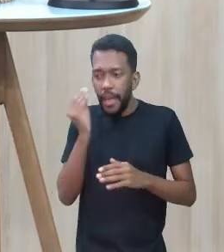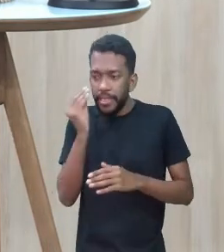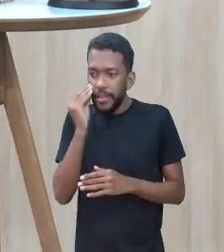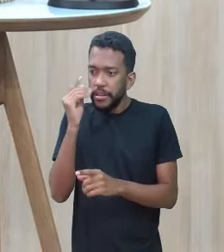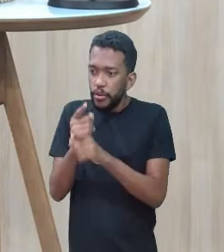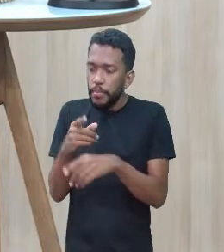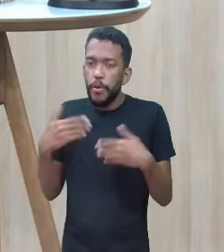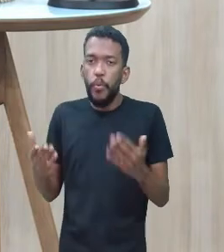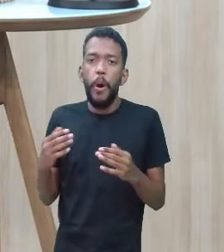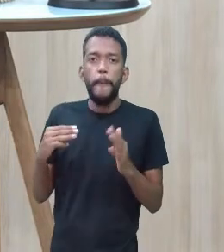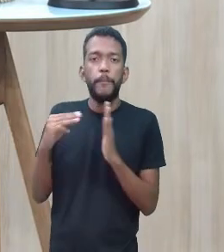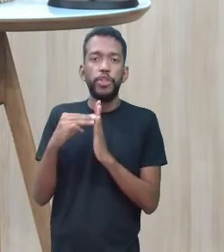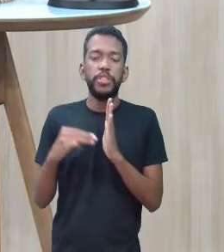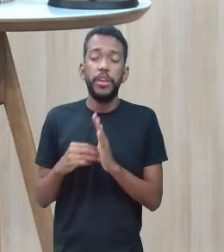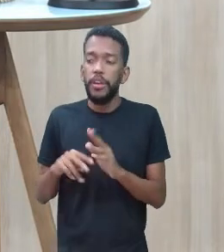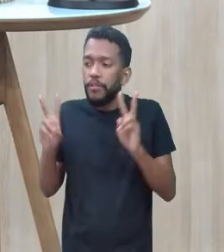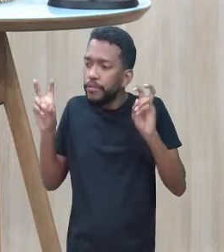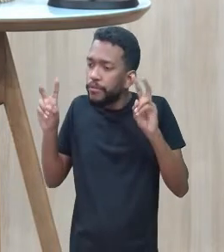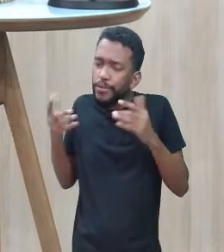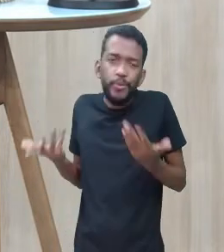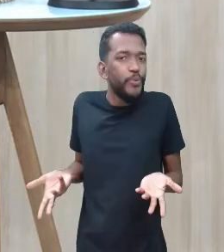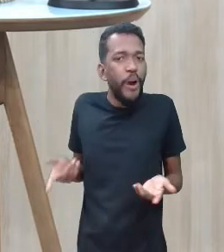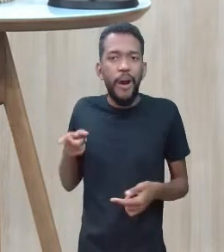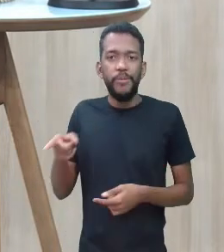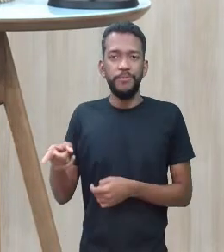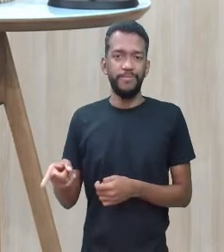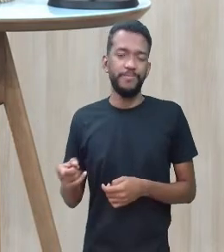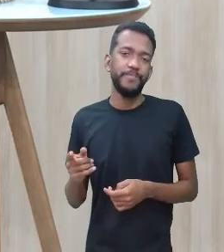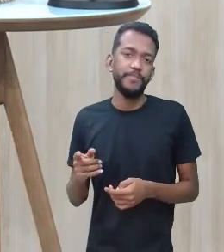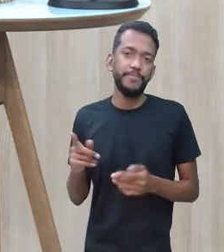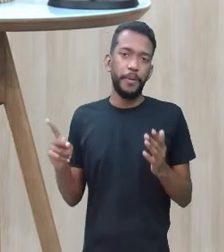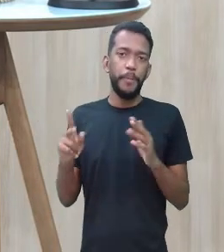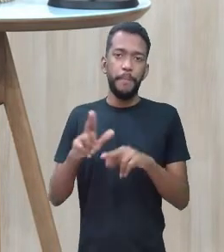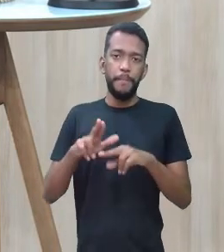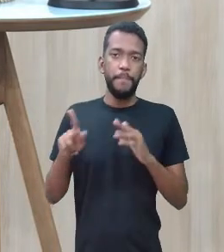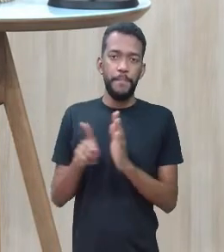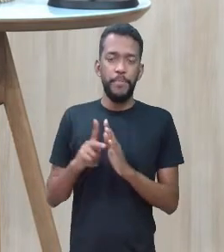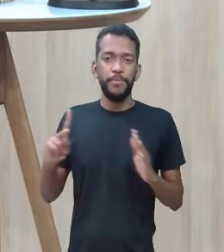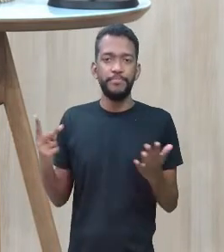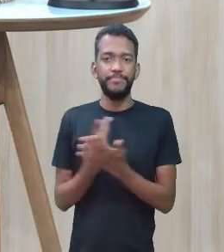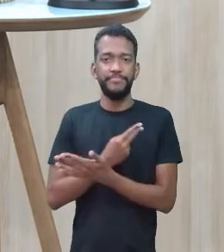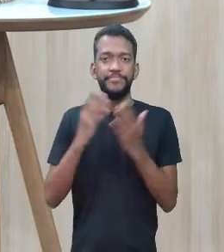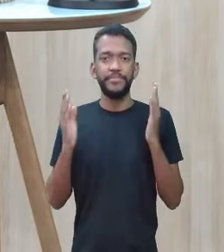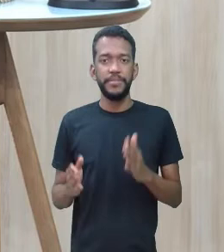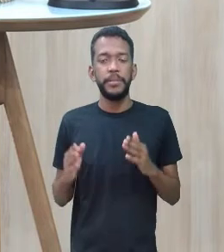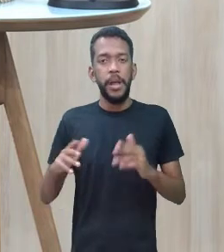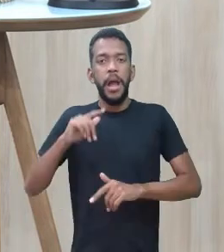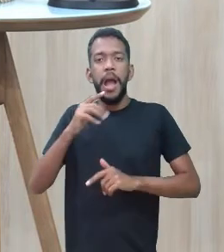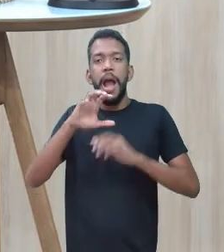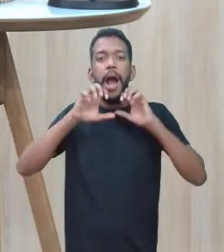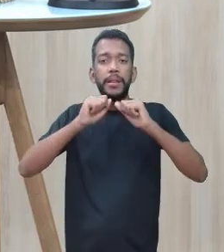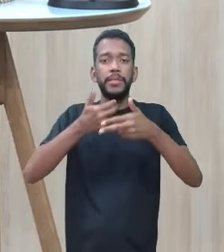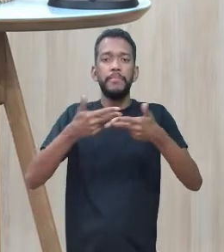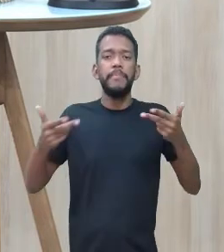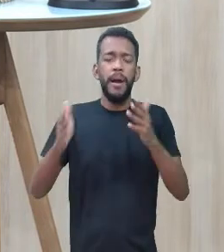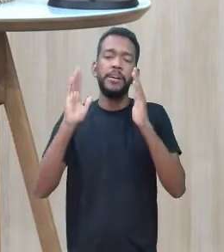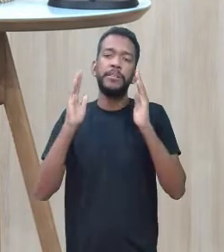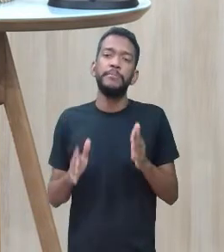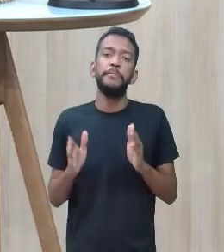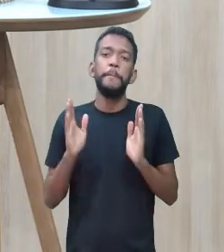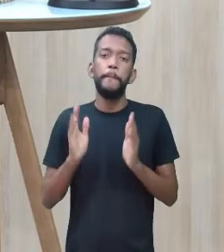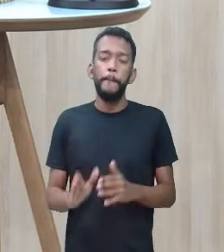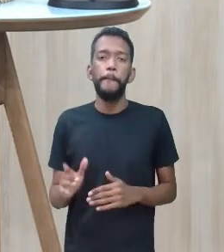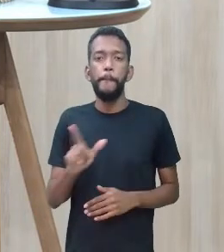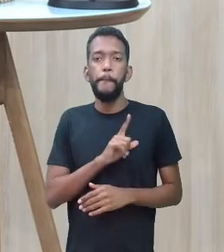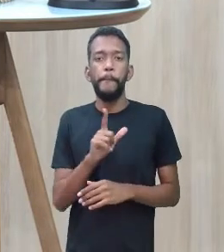os motivos, né, de toda aquela catástrofe. Muitos animais ali que estão com,